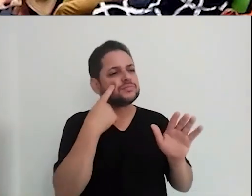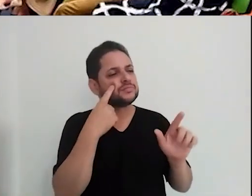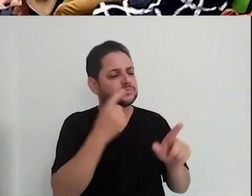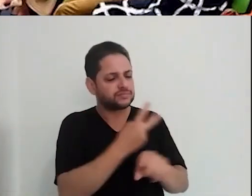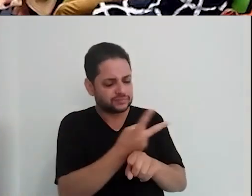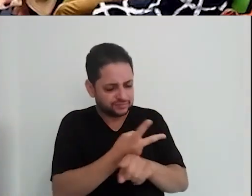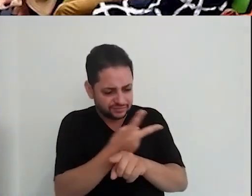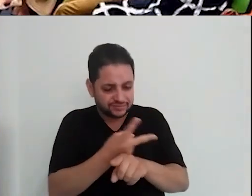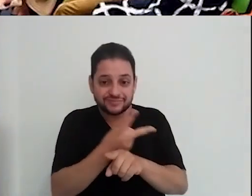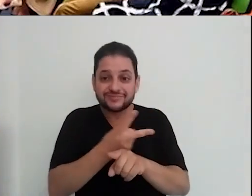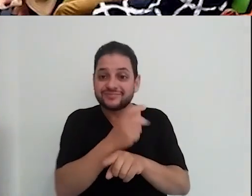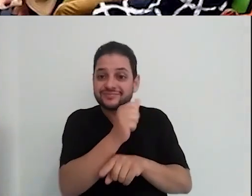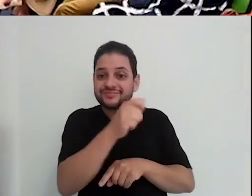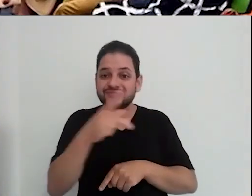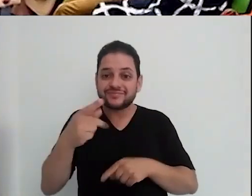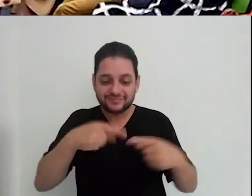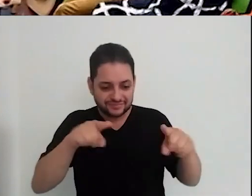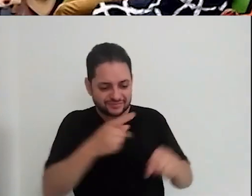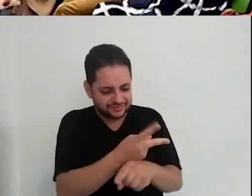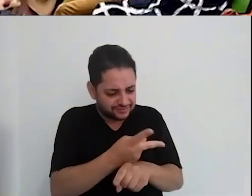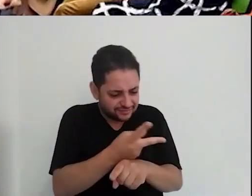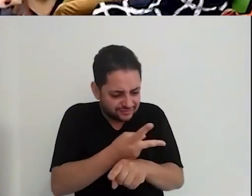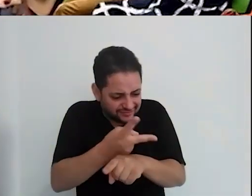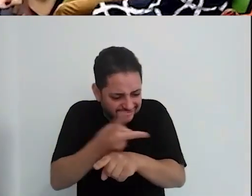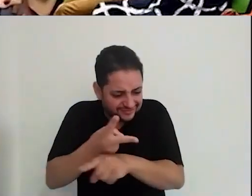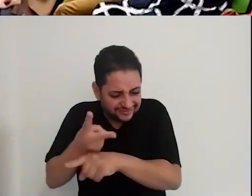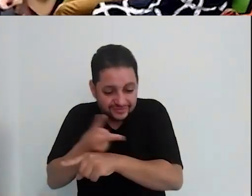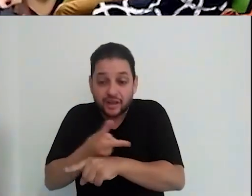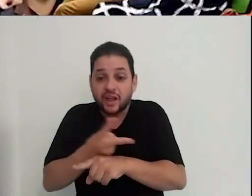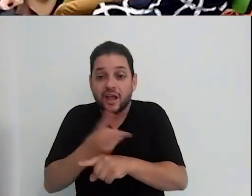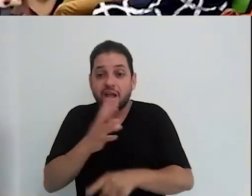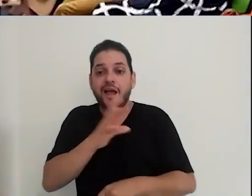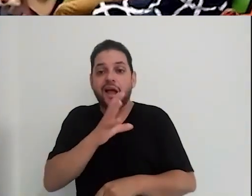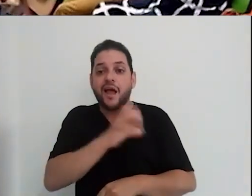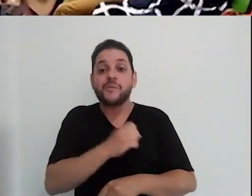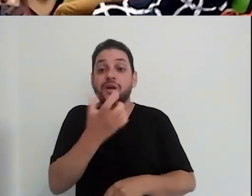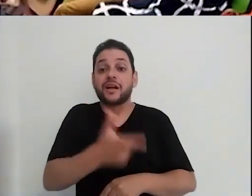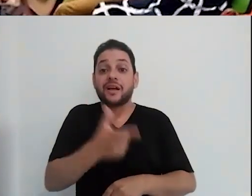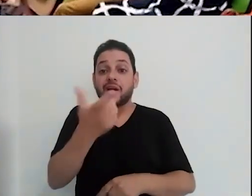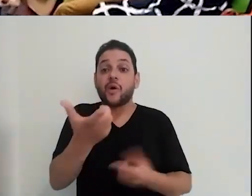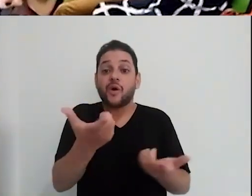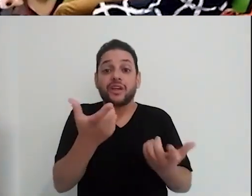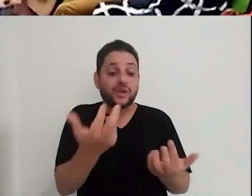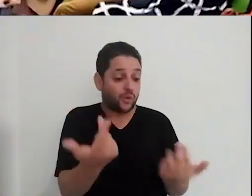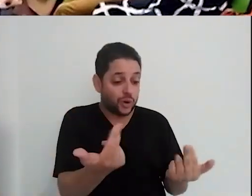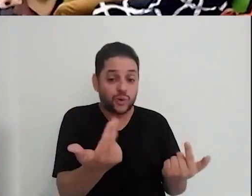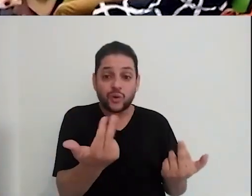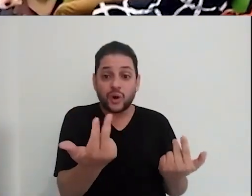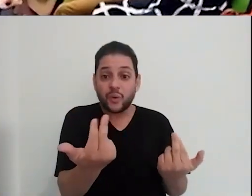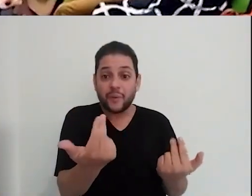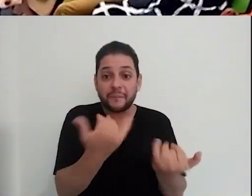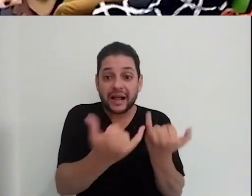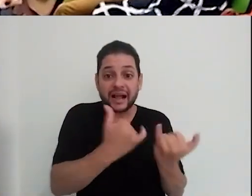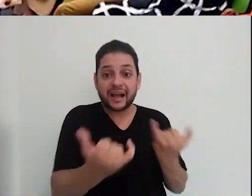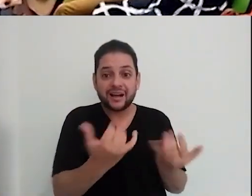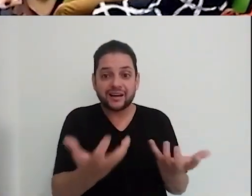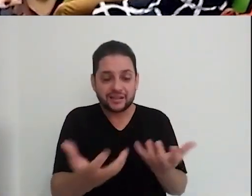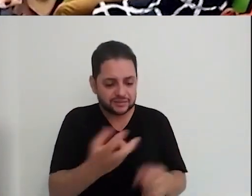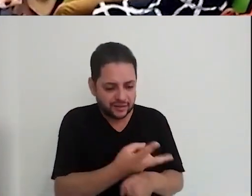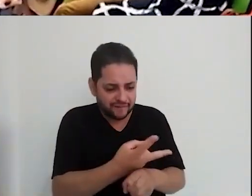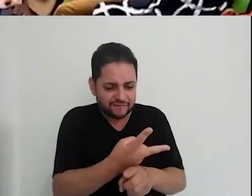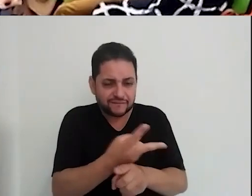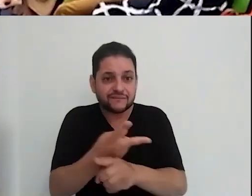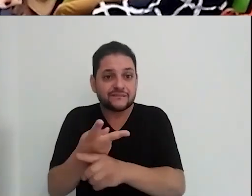falei, sabe igual quando você termina uma série que você ama, que você quer, eu quero igual, no mesmo estilo. E aí parece que acontece a mesma